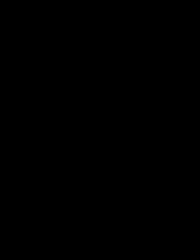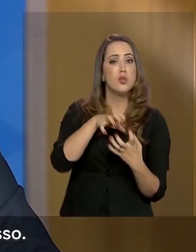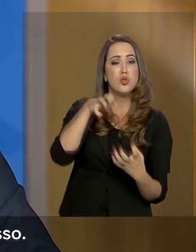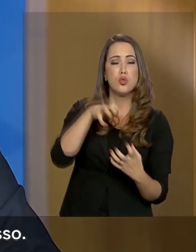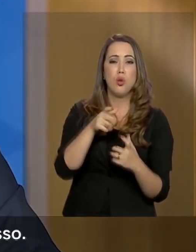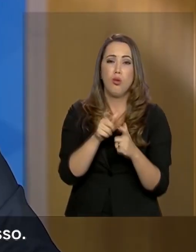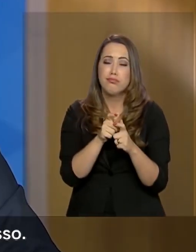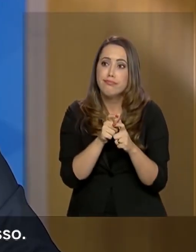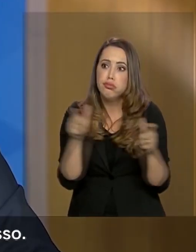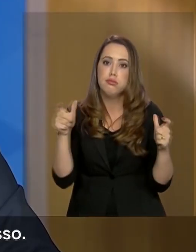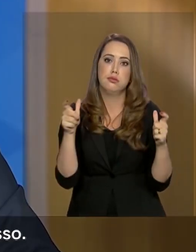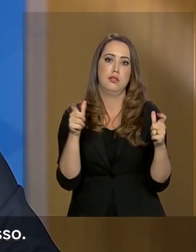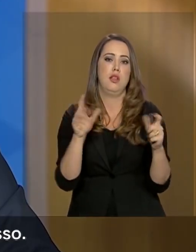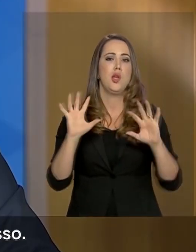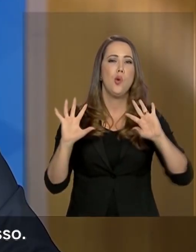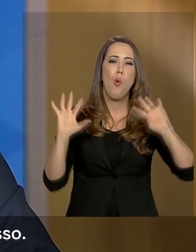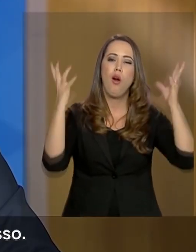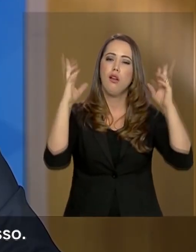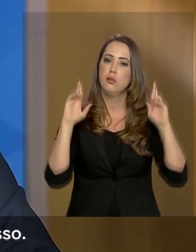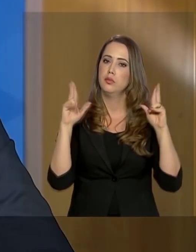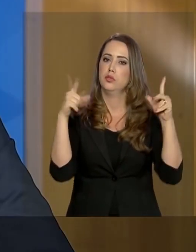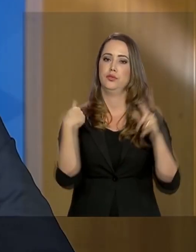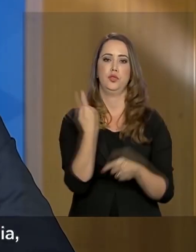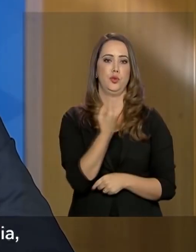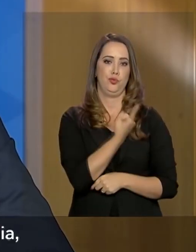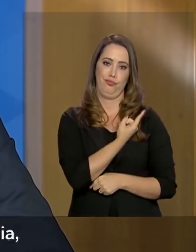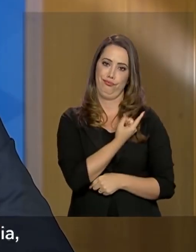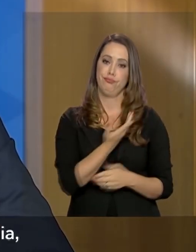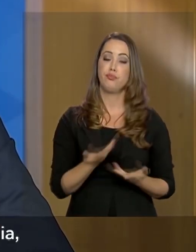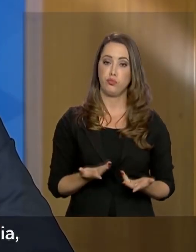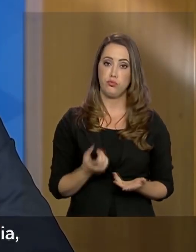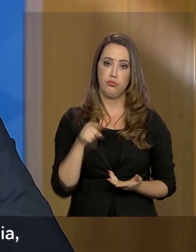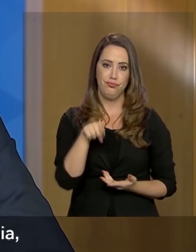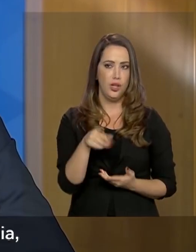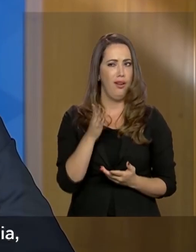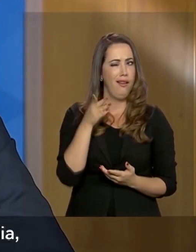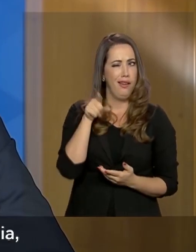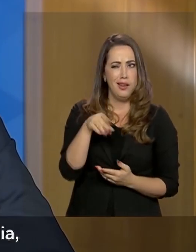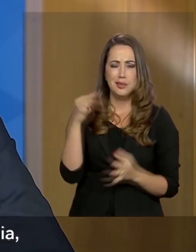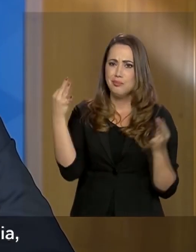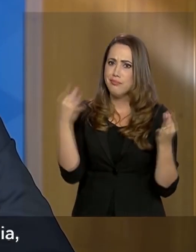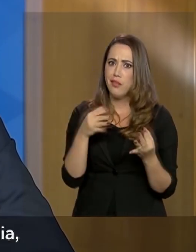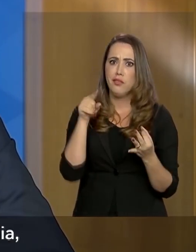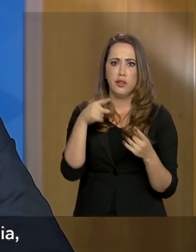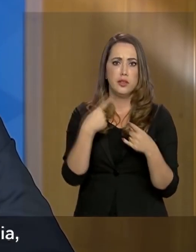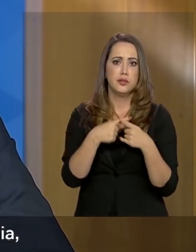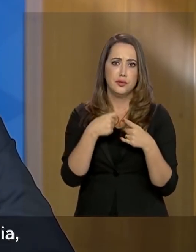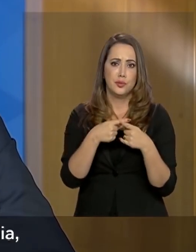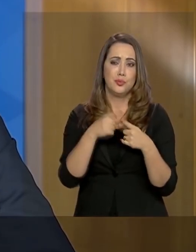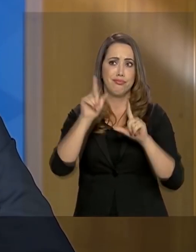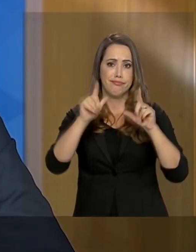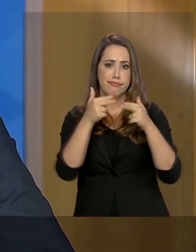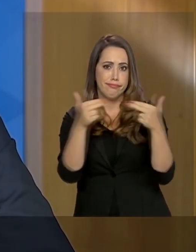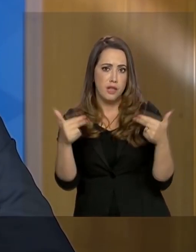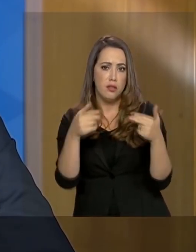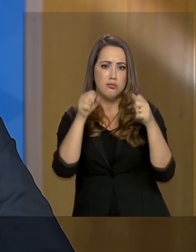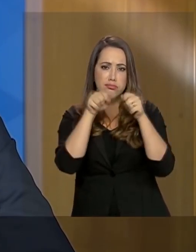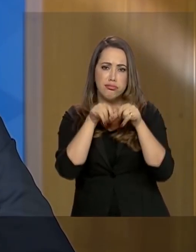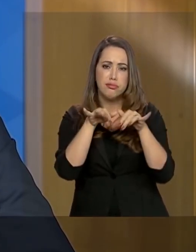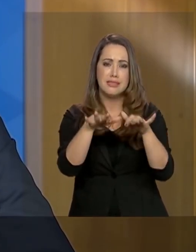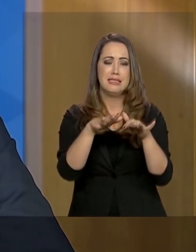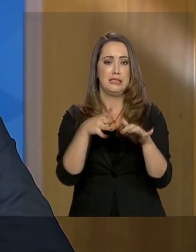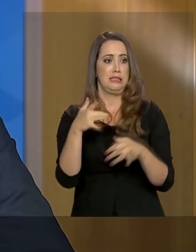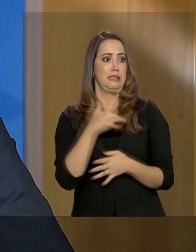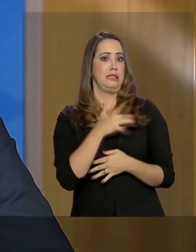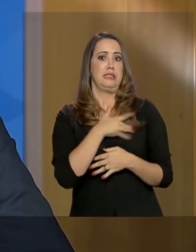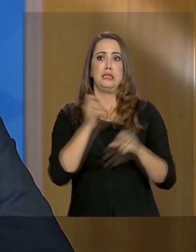aí, ó seu lardo. E ele dá essa gravata, o cara fica vermelho e vem a falecer ali. Quer dizer, a população tá sendo oprimida e exterminada